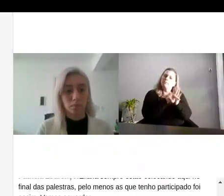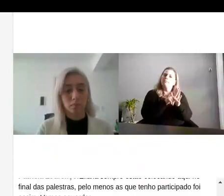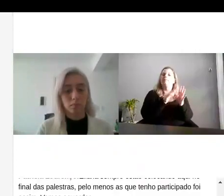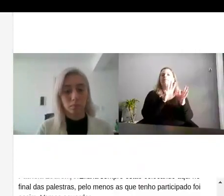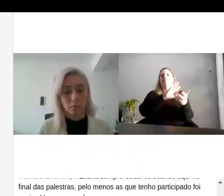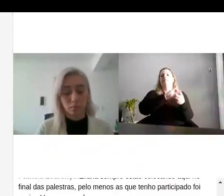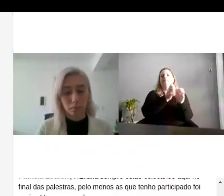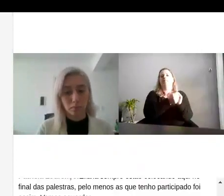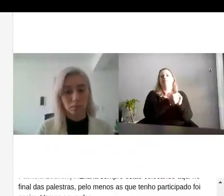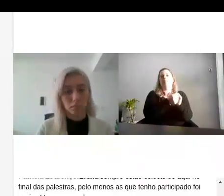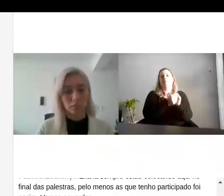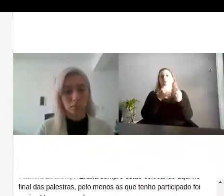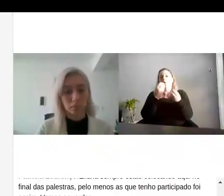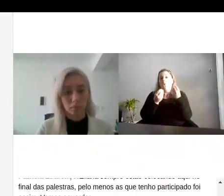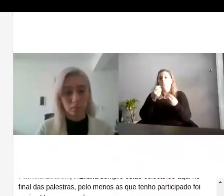estudei,